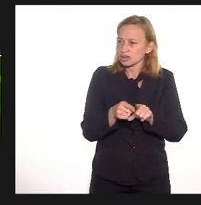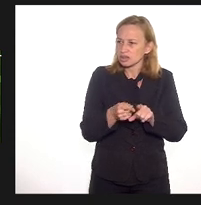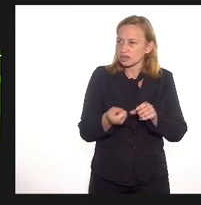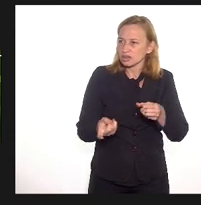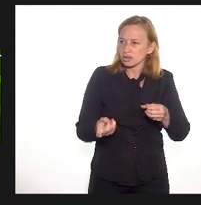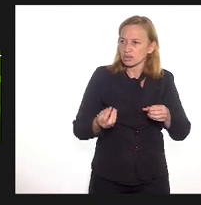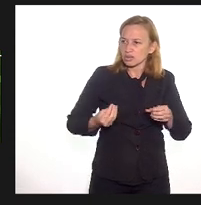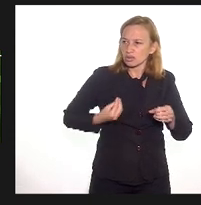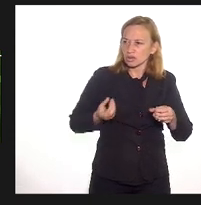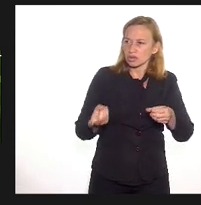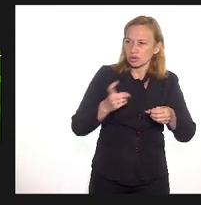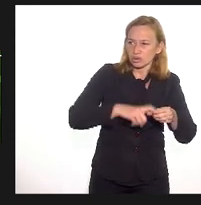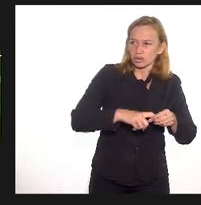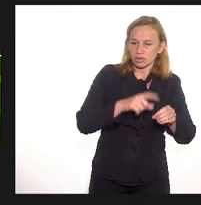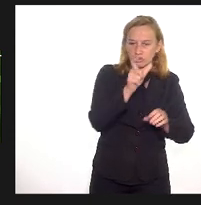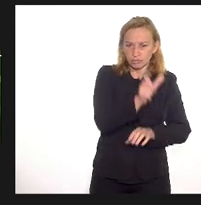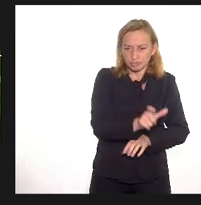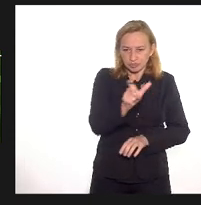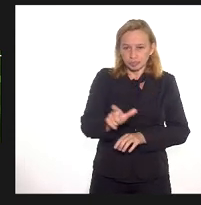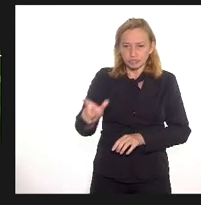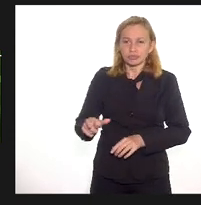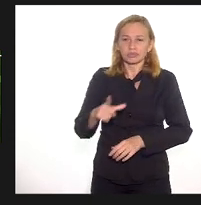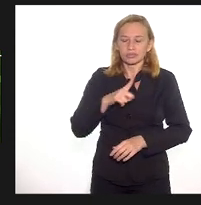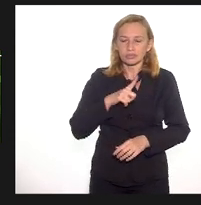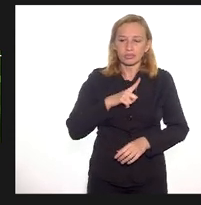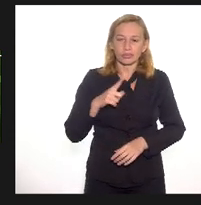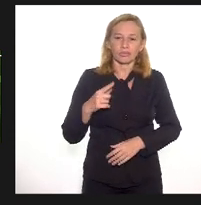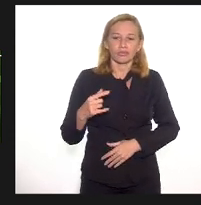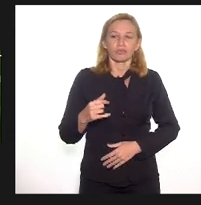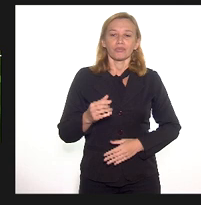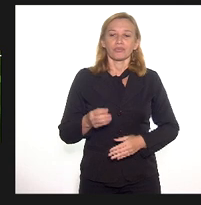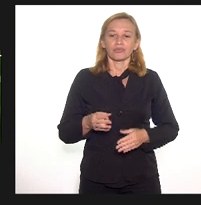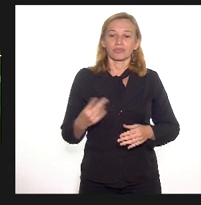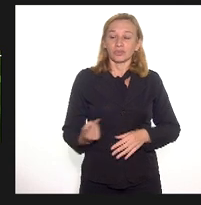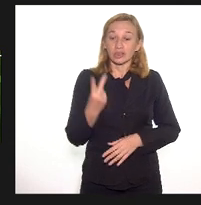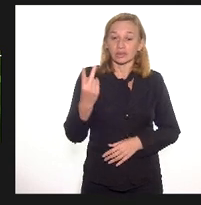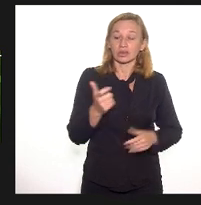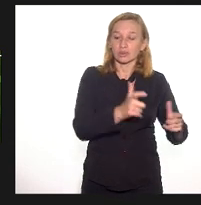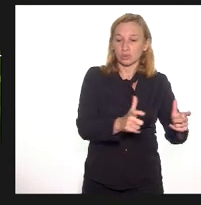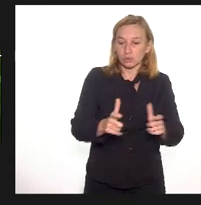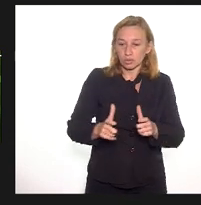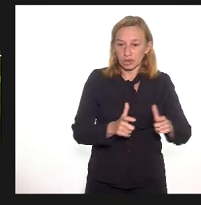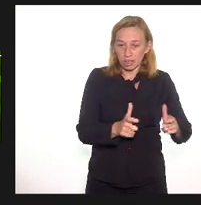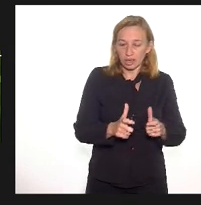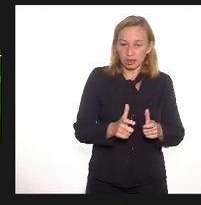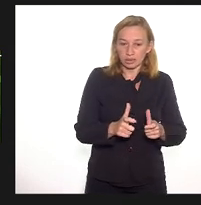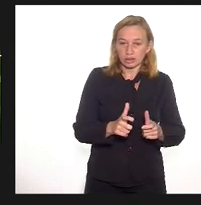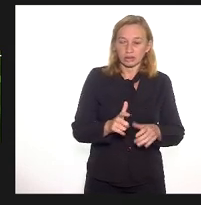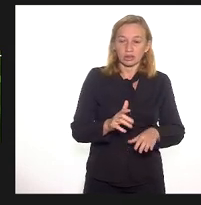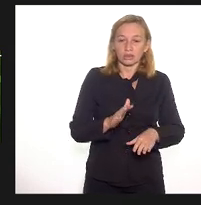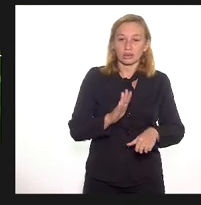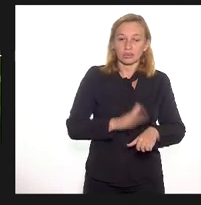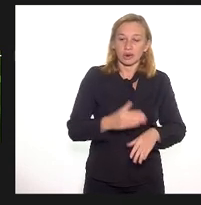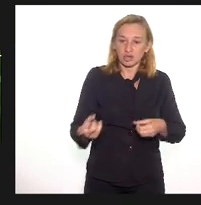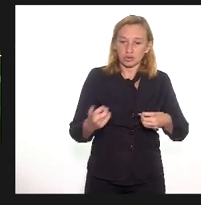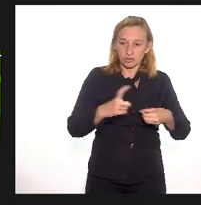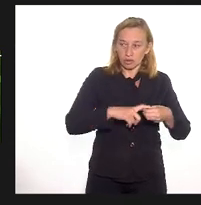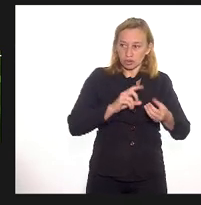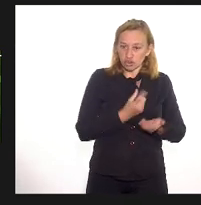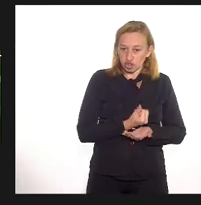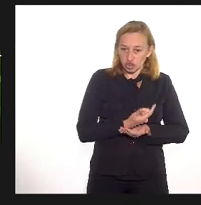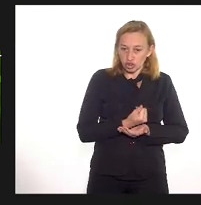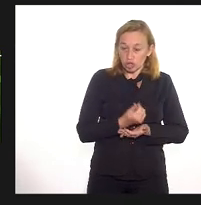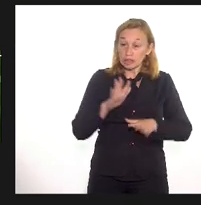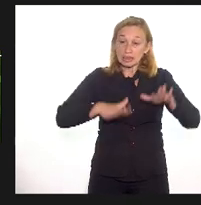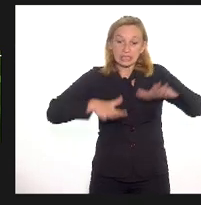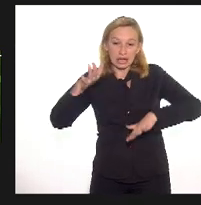sua alavancagem, nós temos priorizado campos que dão este maior retorno, independente